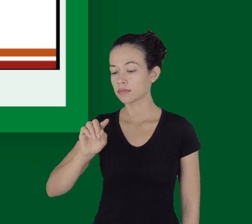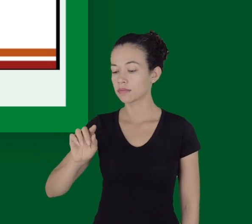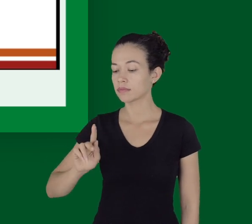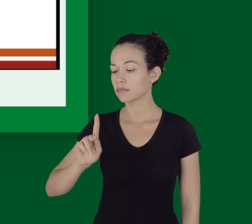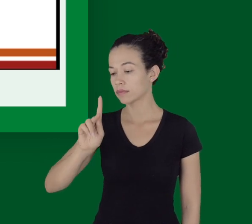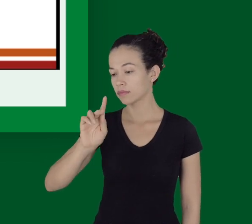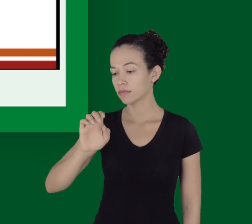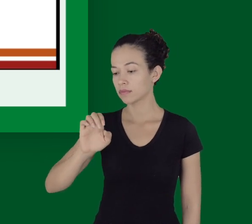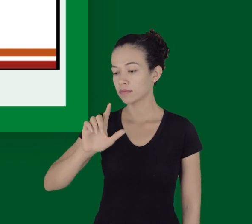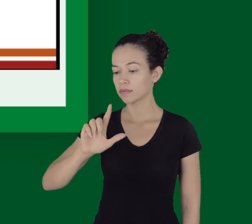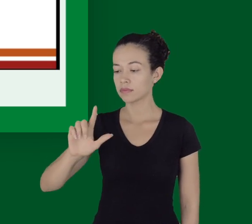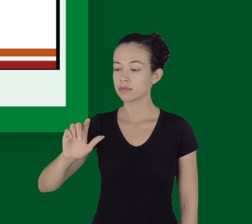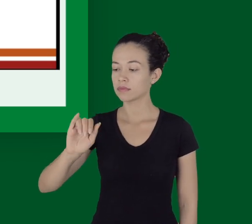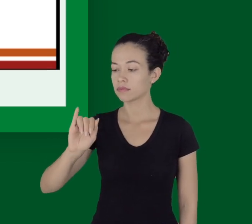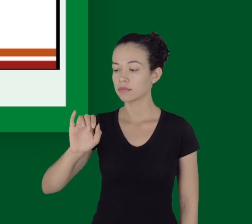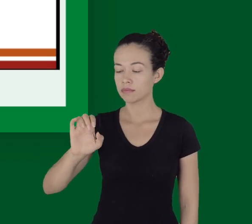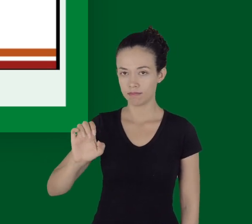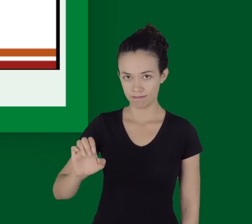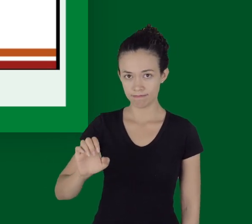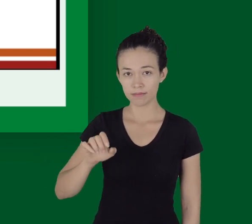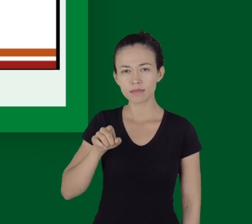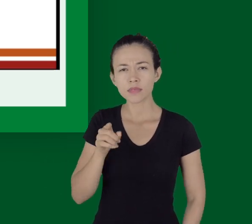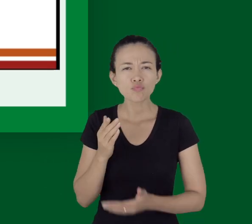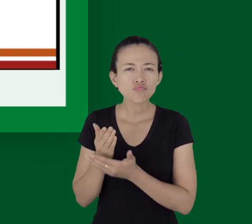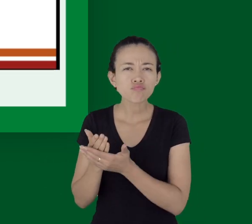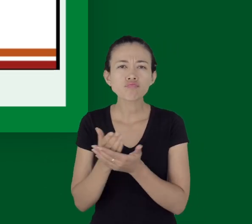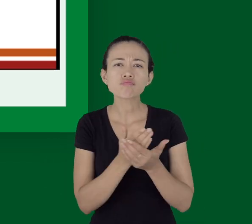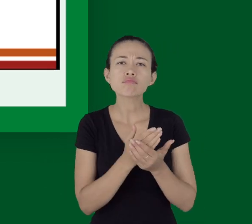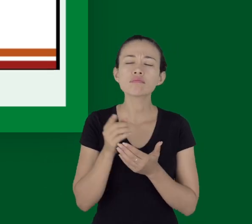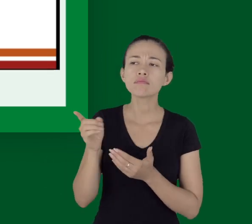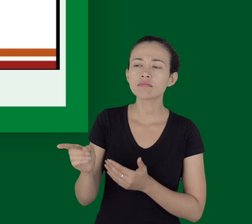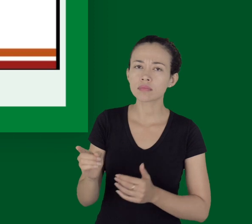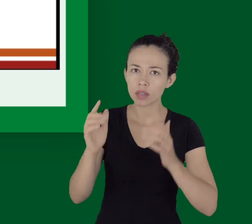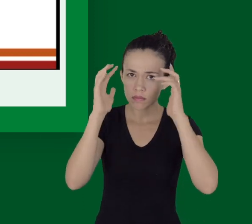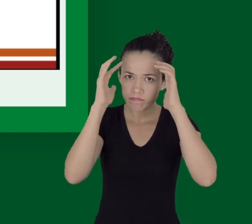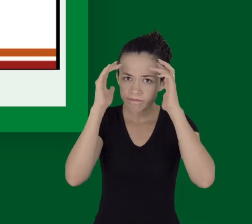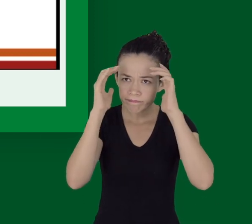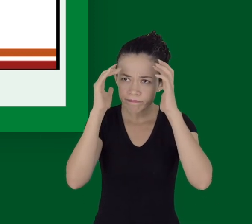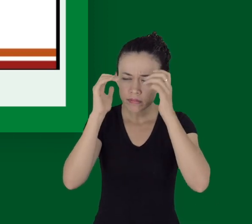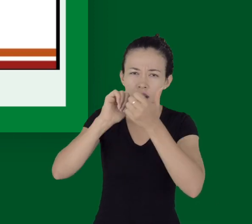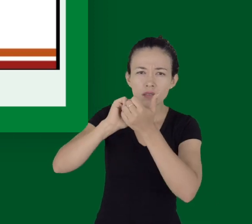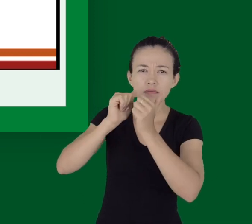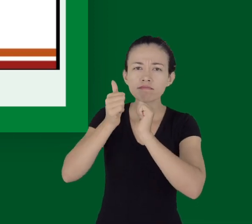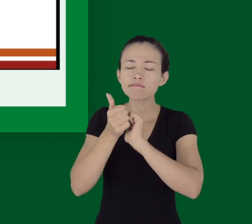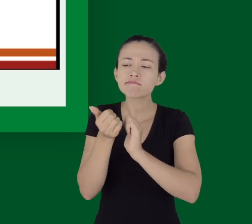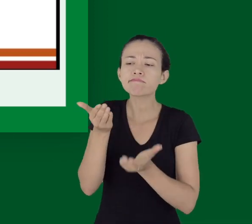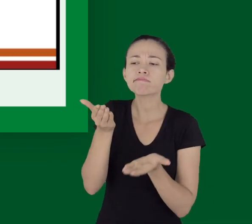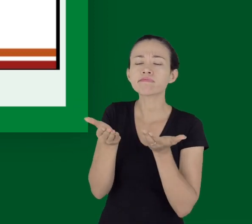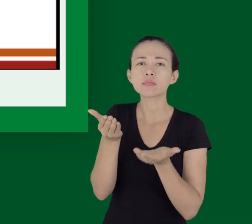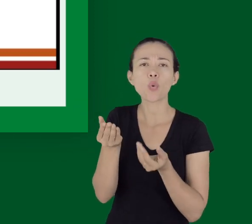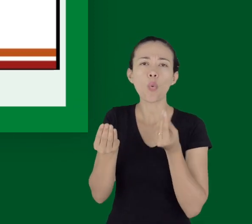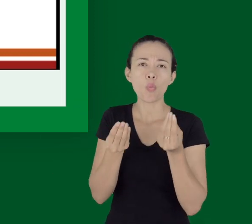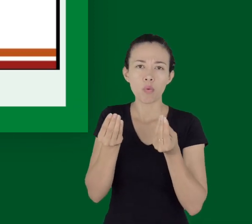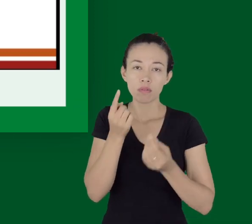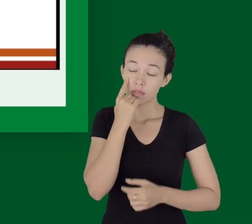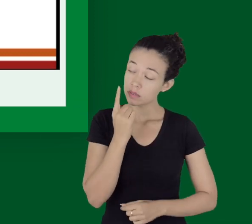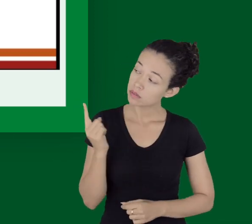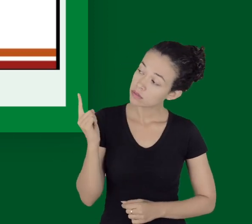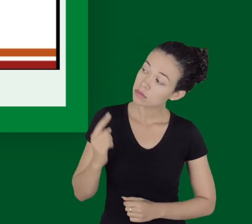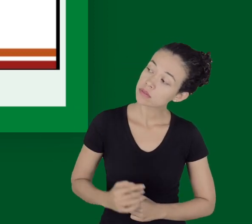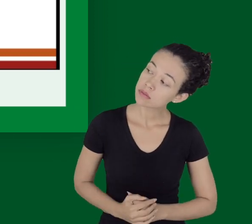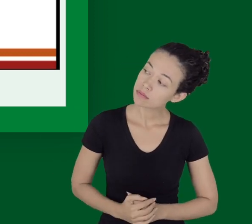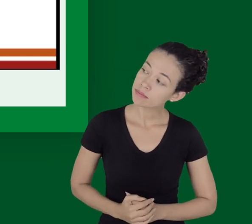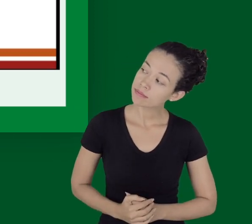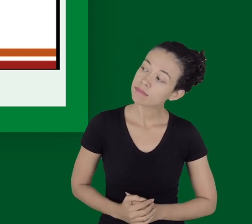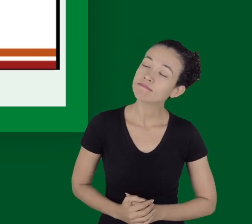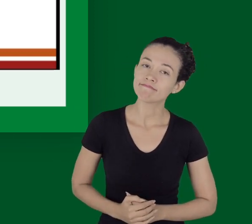adequadamente esse processo de autorregulação, ele construiu essa doutrina que facilita bastante o nosso entendimento. Então, um